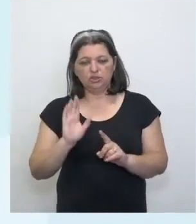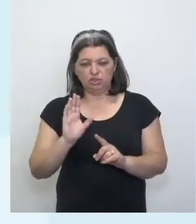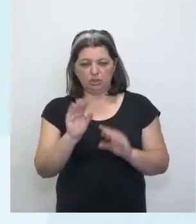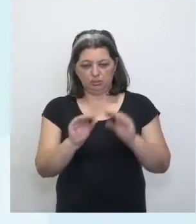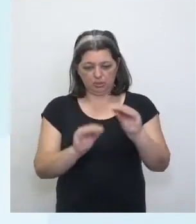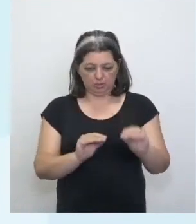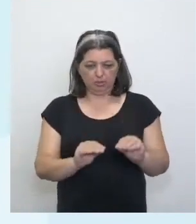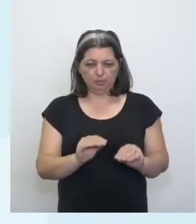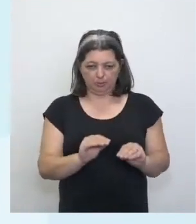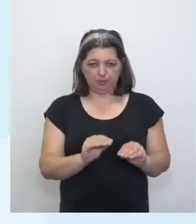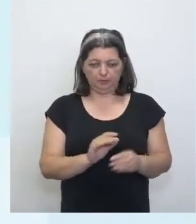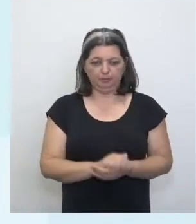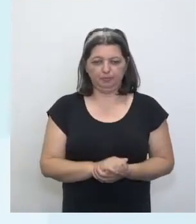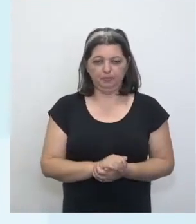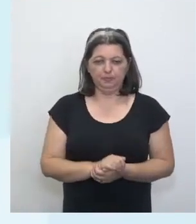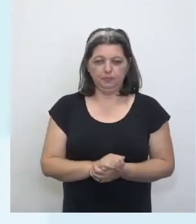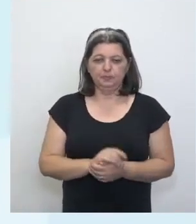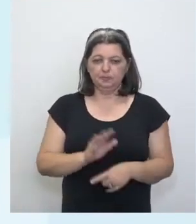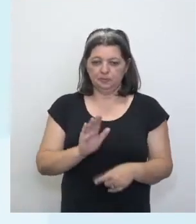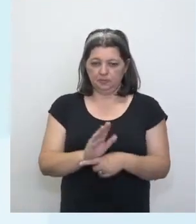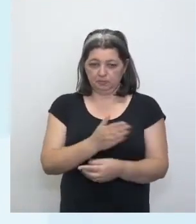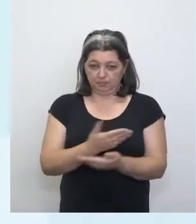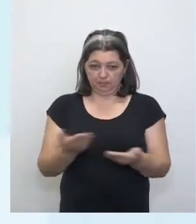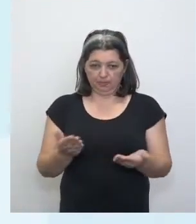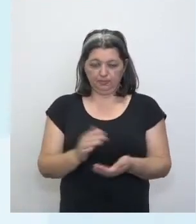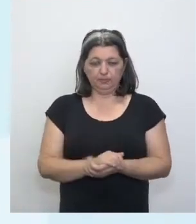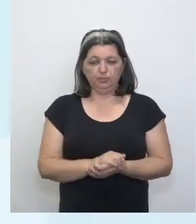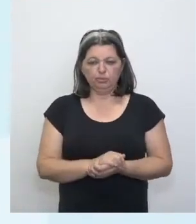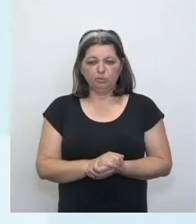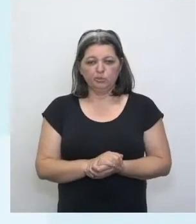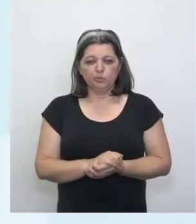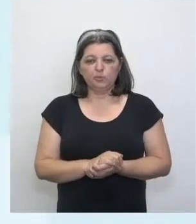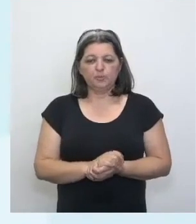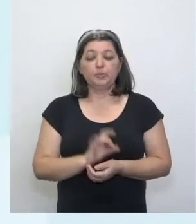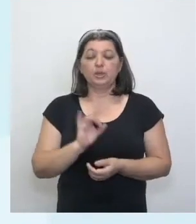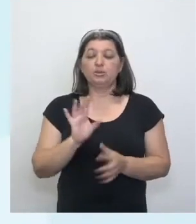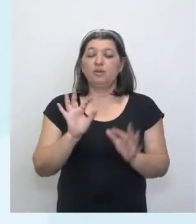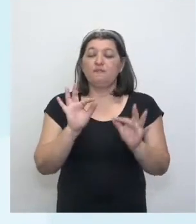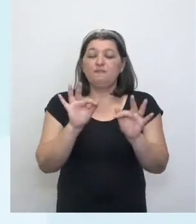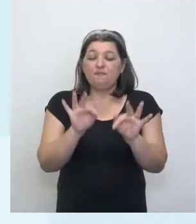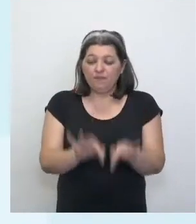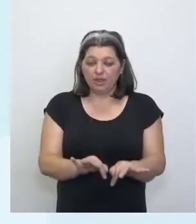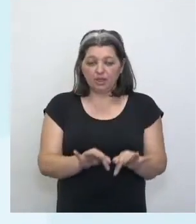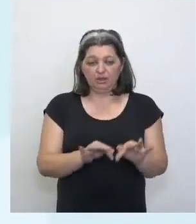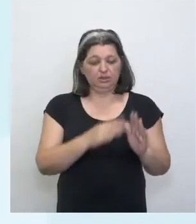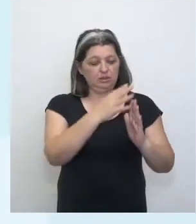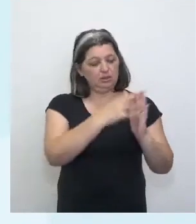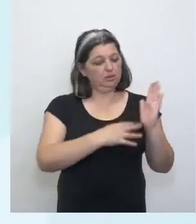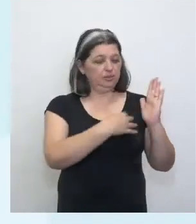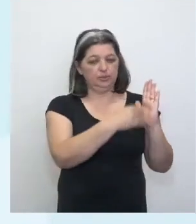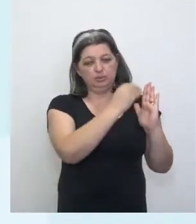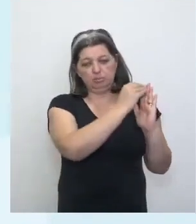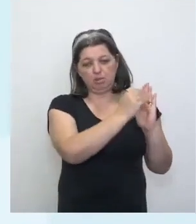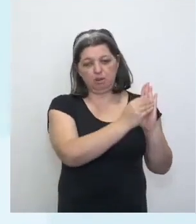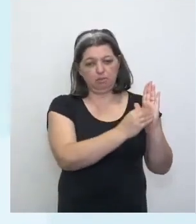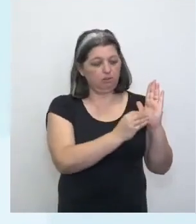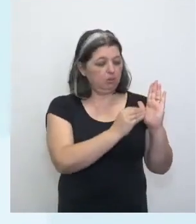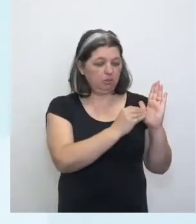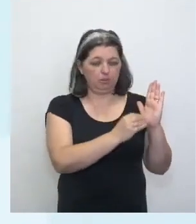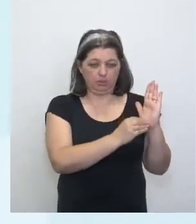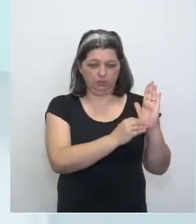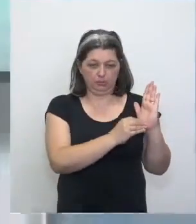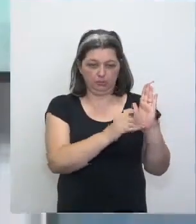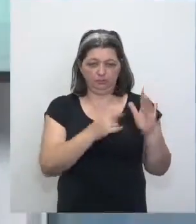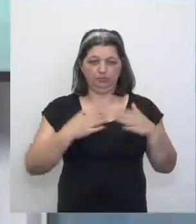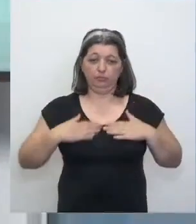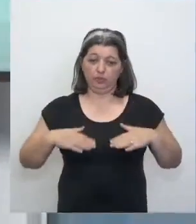ó, o valor do K para ajudar vocês, tá bom? Falta só terminar de preencher. Então, com calma, vocês vão fazer isso para mim.